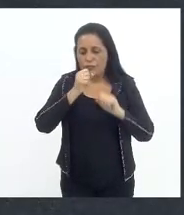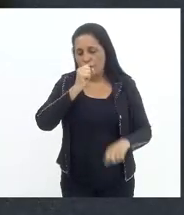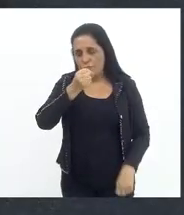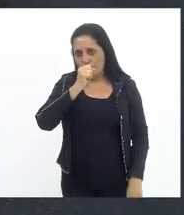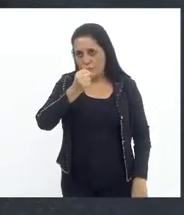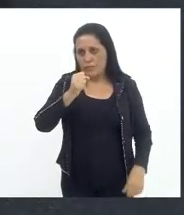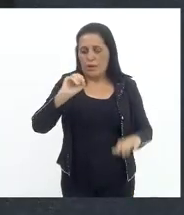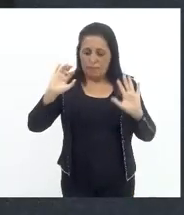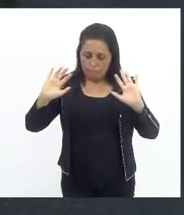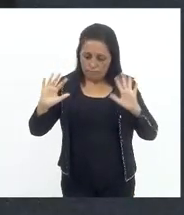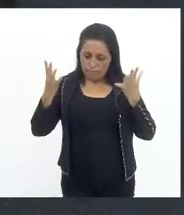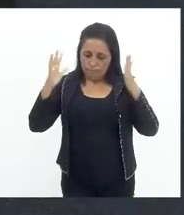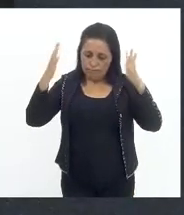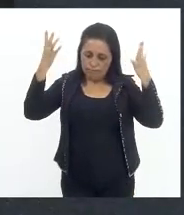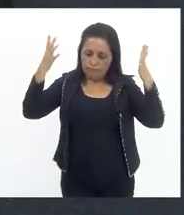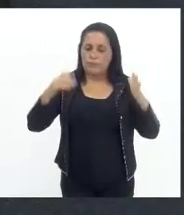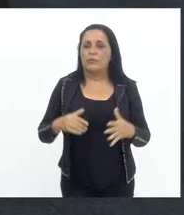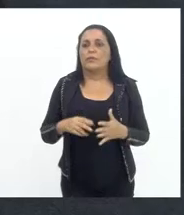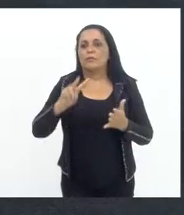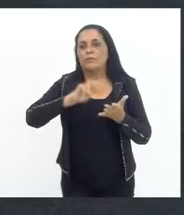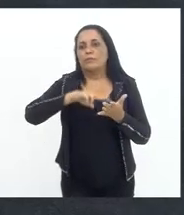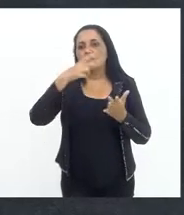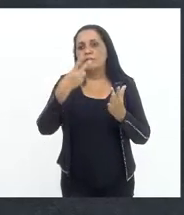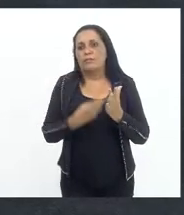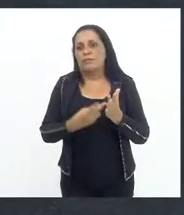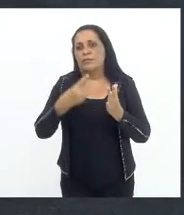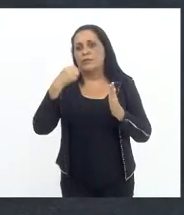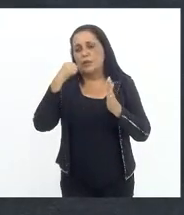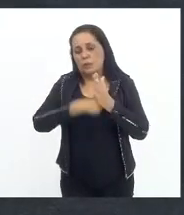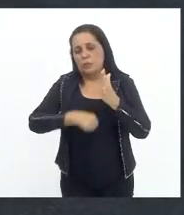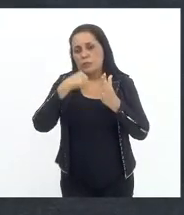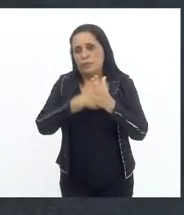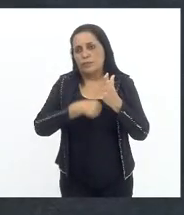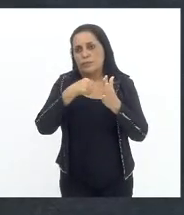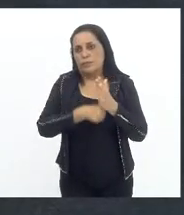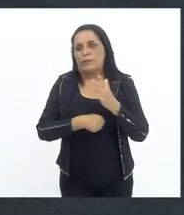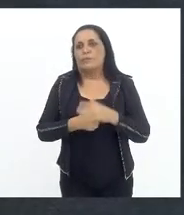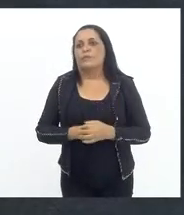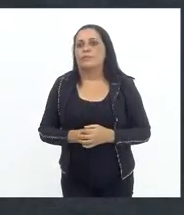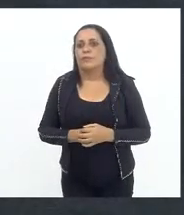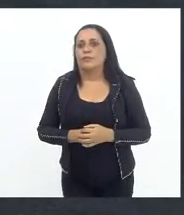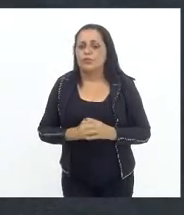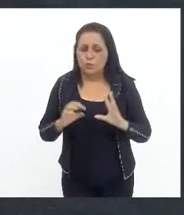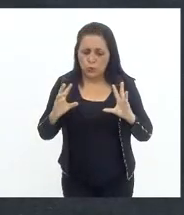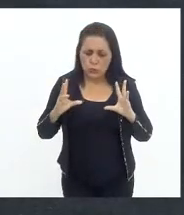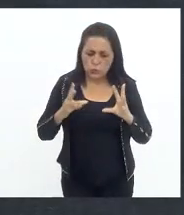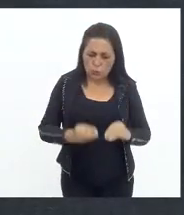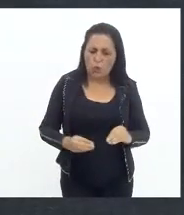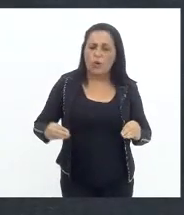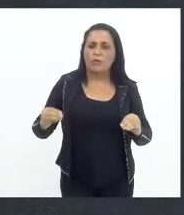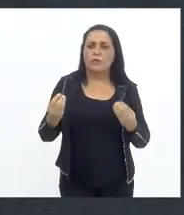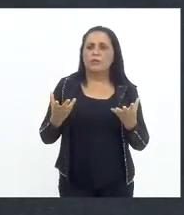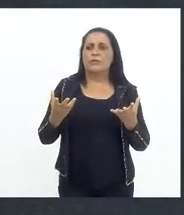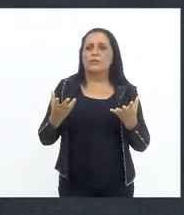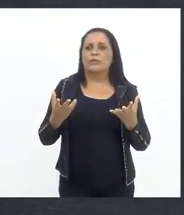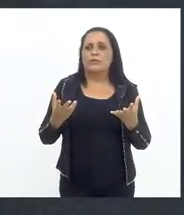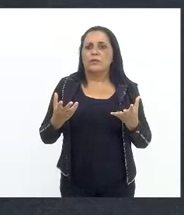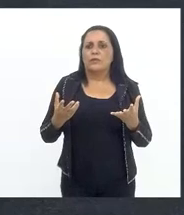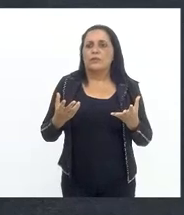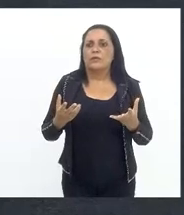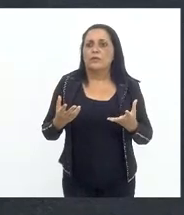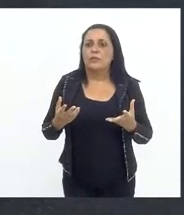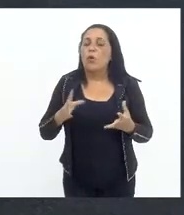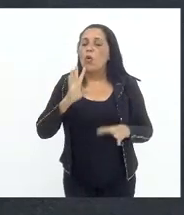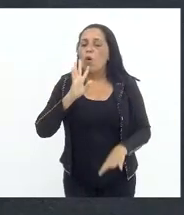nosso aplauso por traduzir essa luta daqueles que são adeptos da matriz afro,